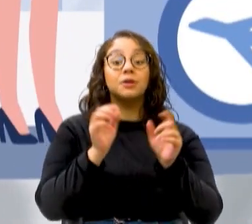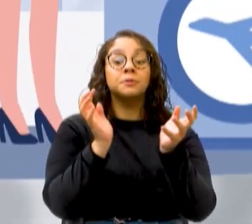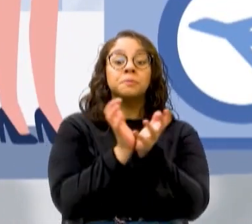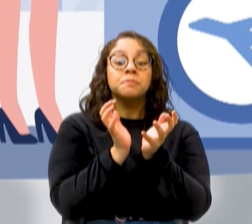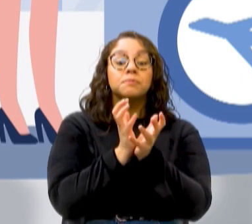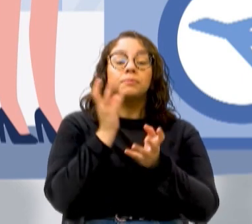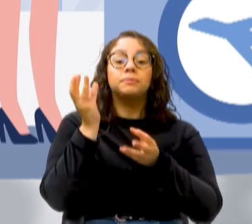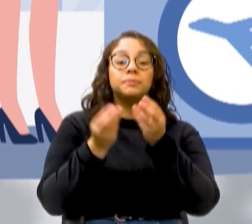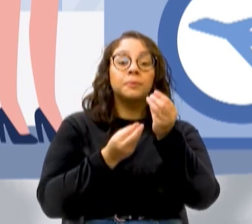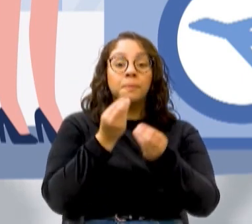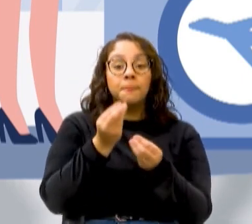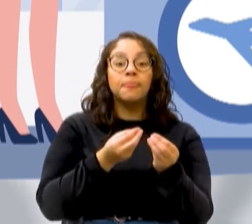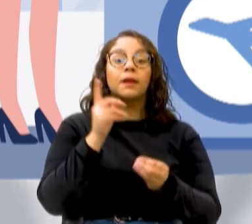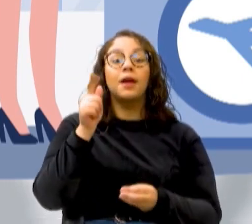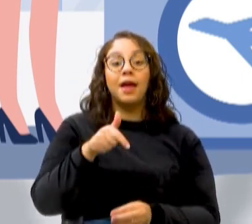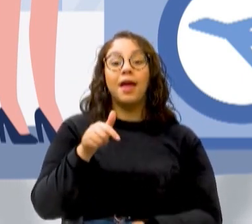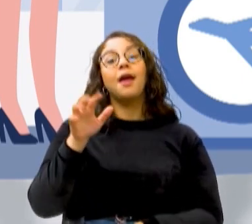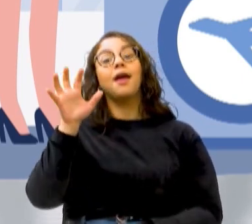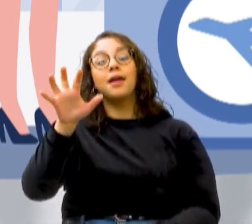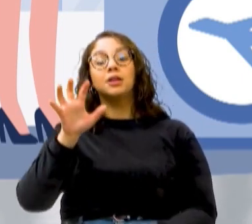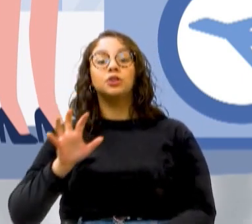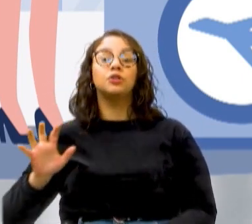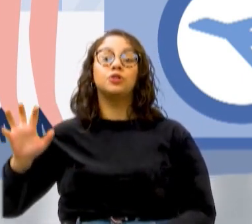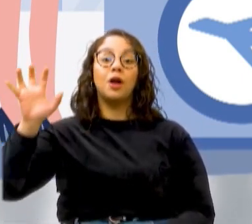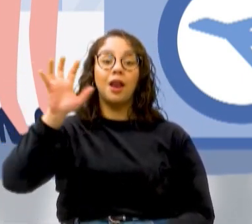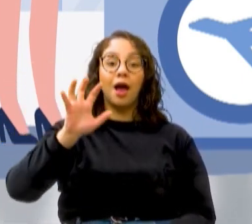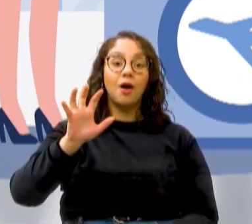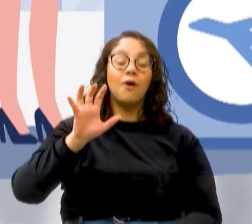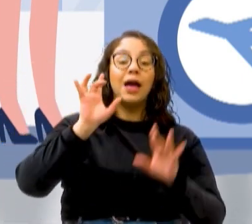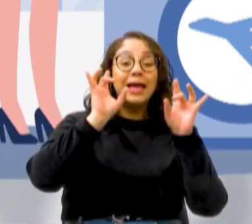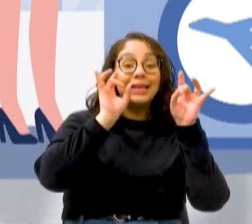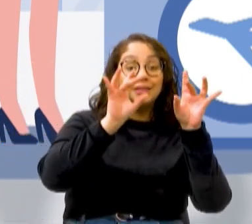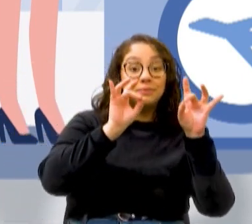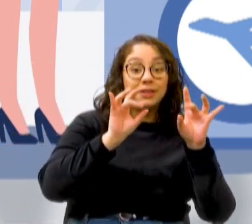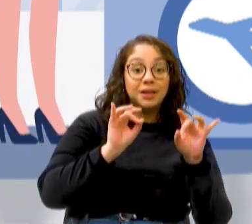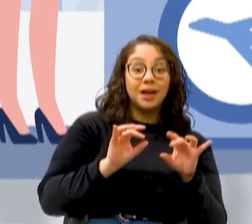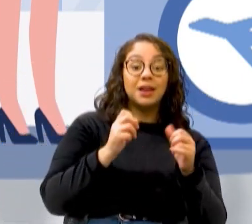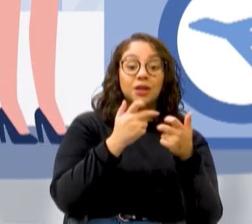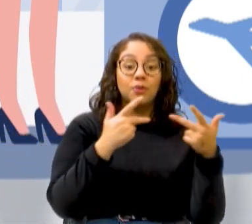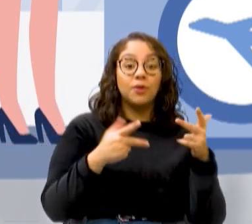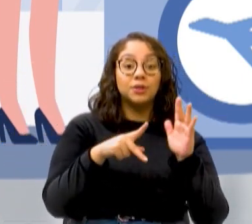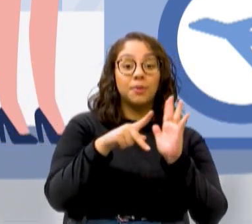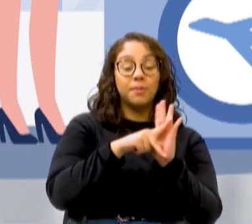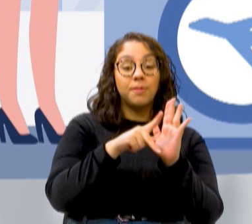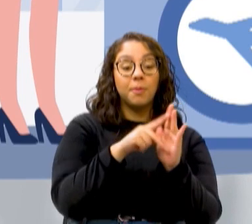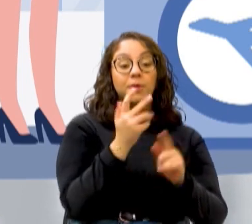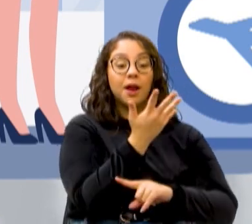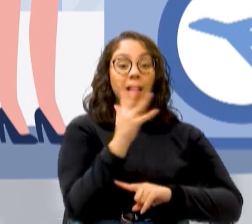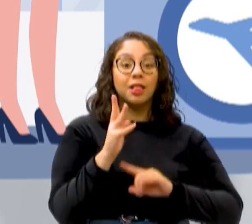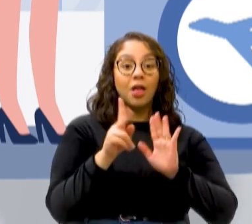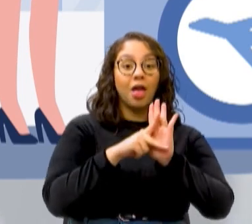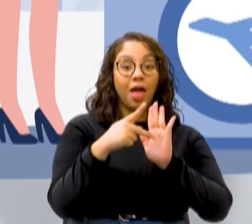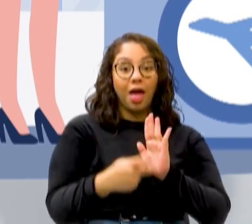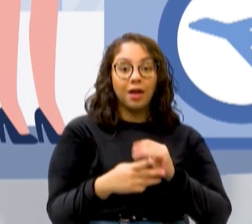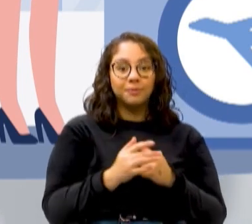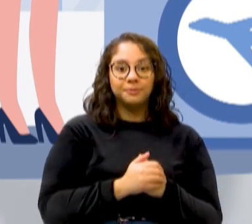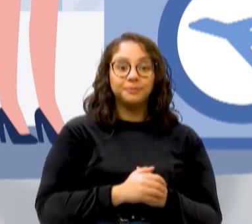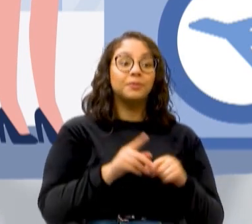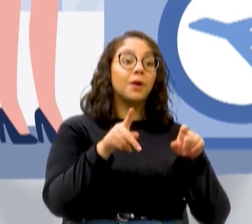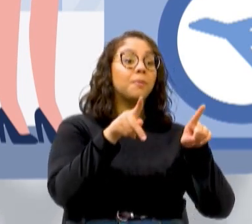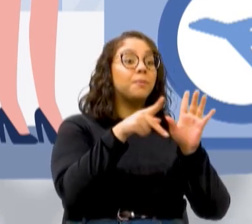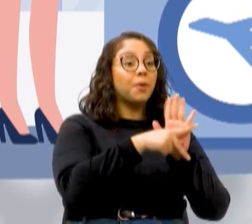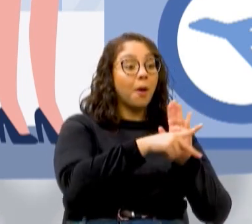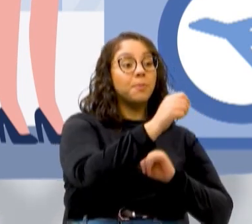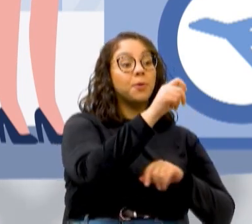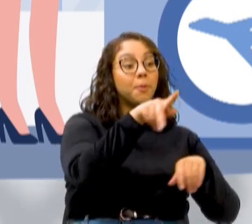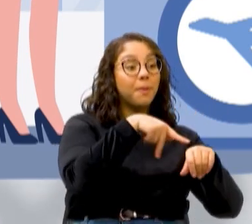classificada das seguintes formas guia Regional guia especializado em atrativos naturais guia nacional